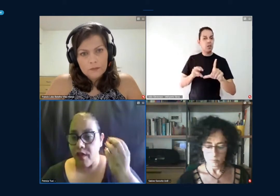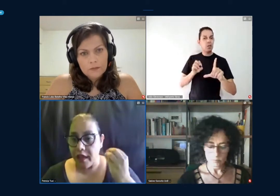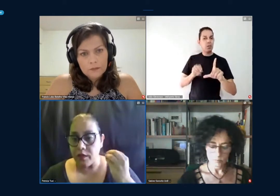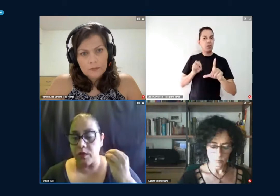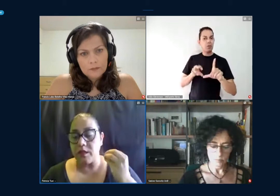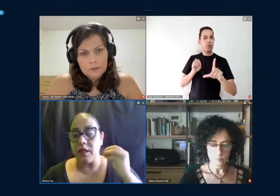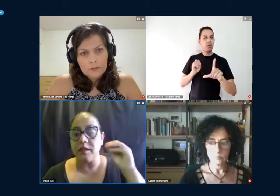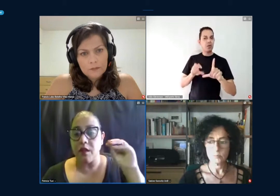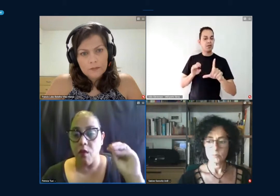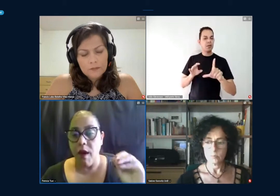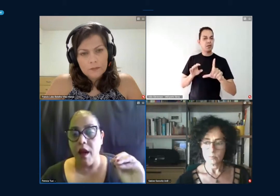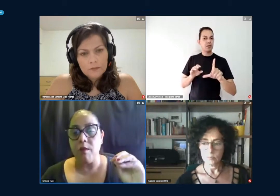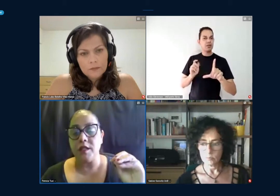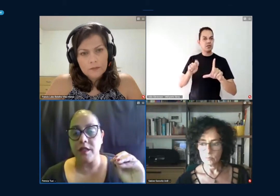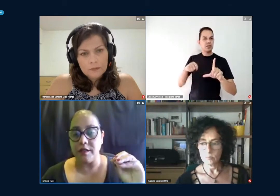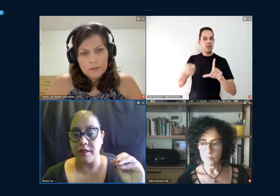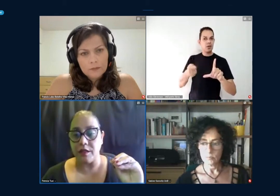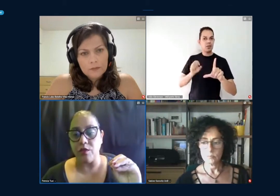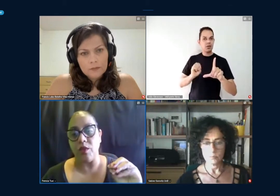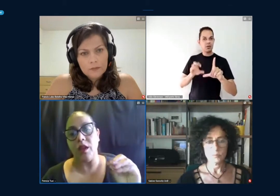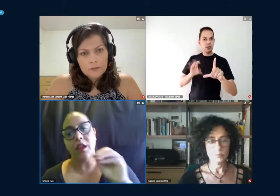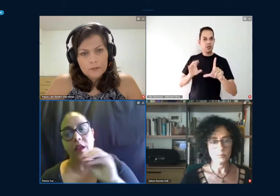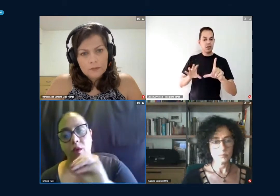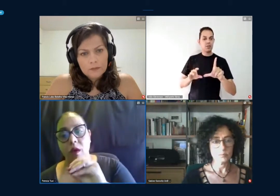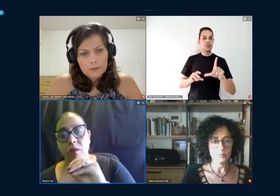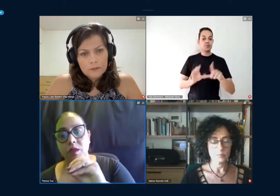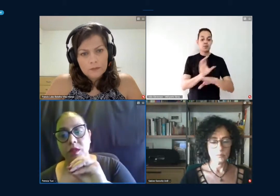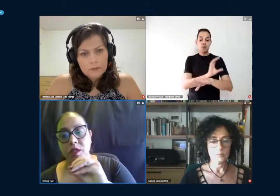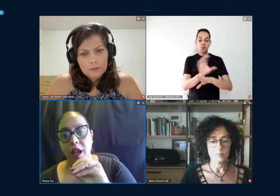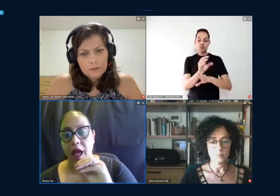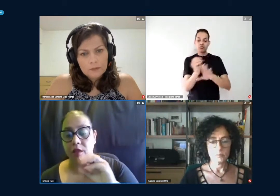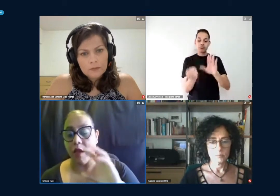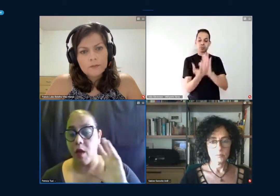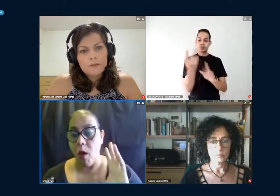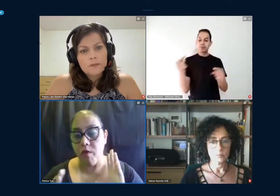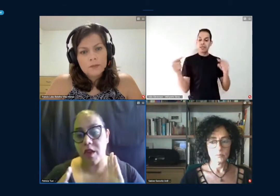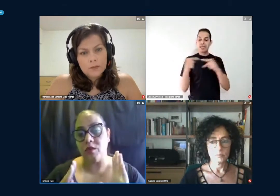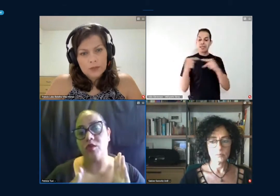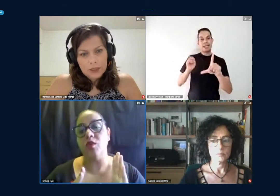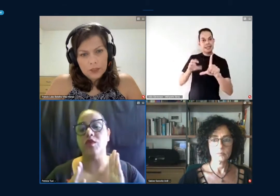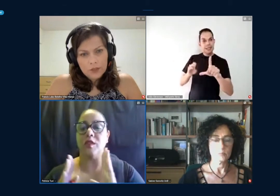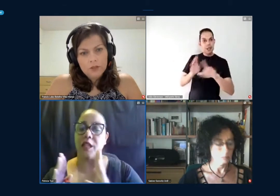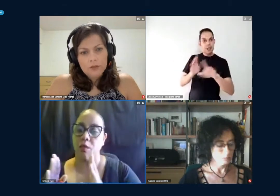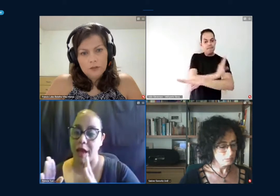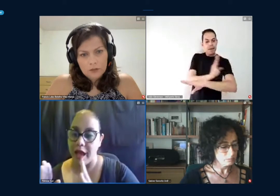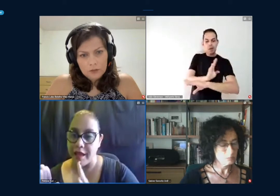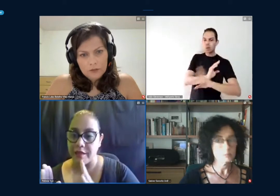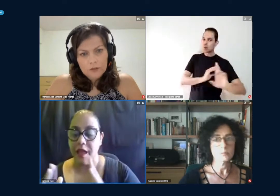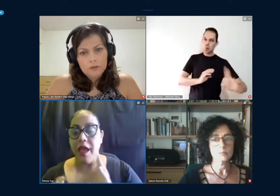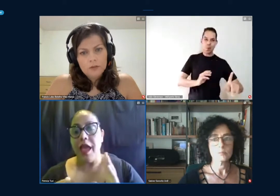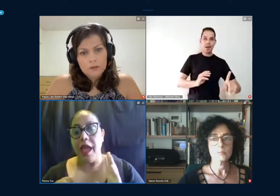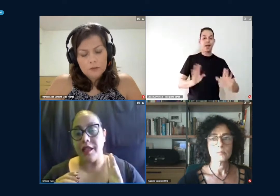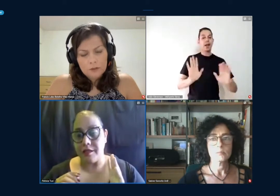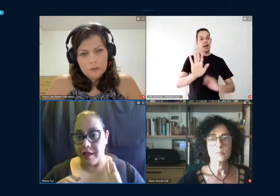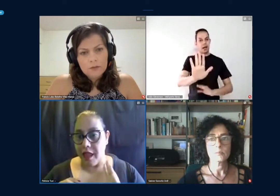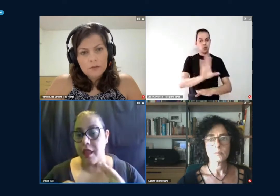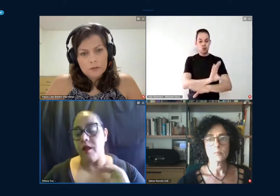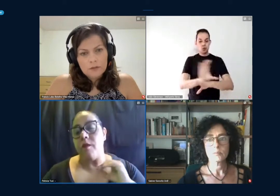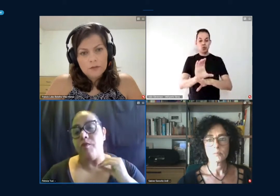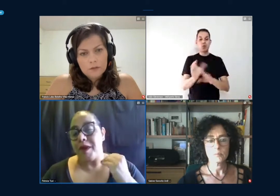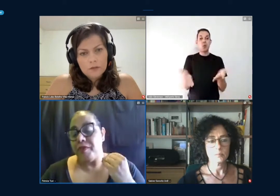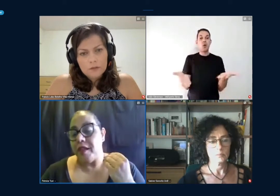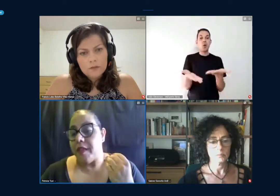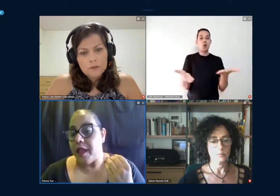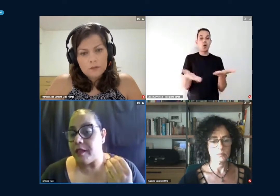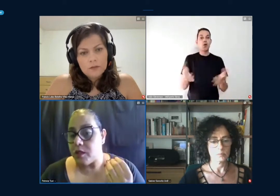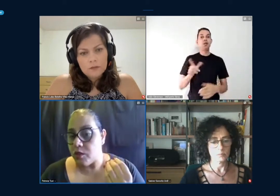ele vem na sua essência com a alma de licenciatura e não com a alma de bacharelado. É óbvio que os cursos atuais, eles têm